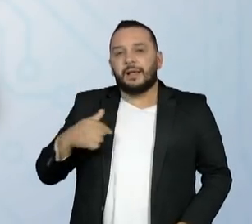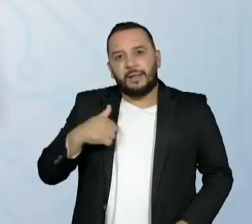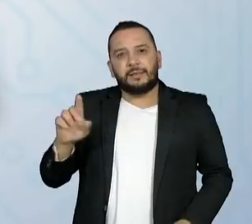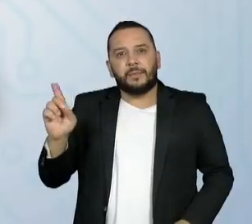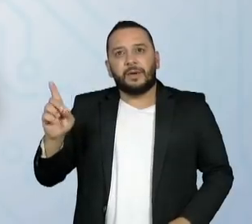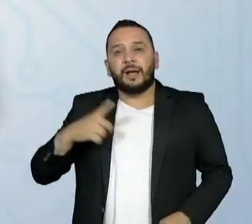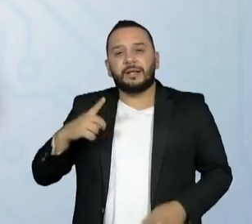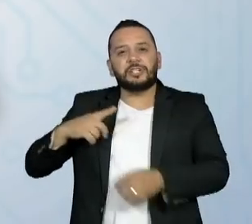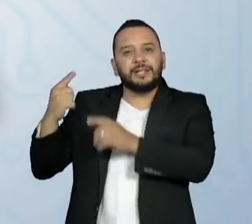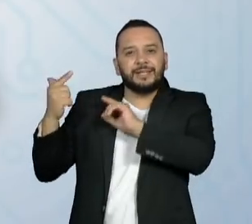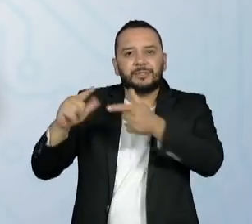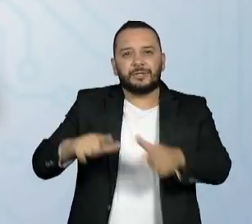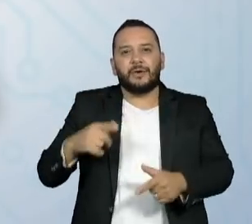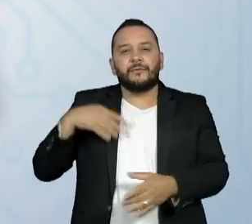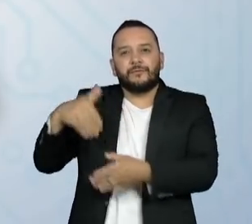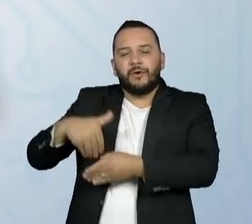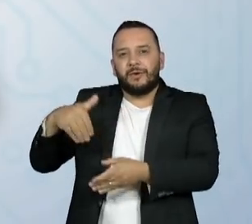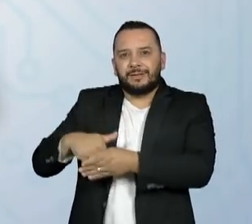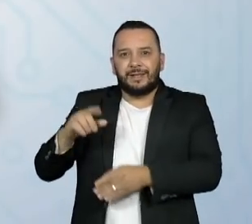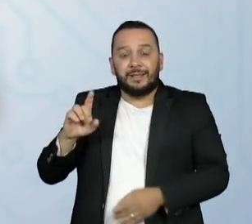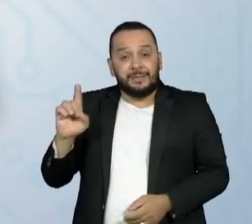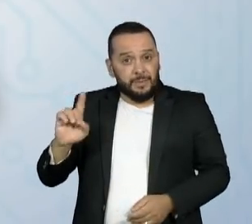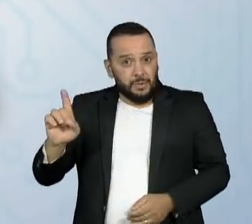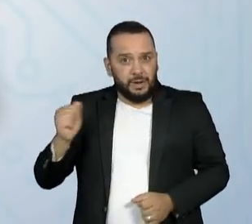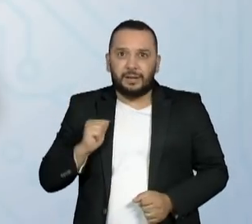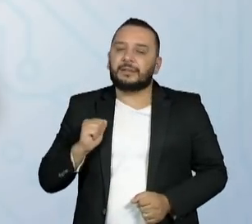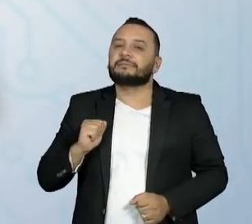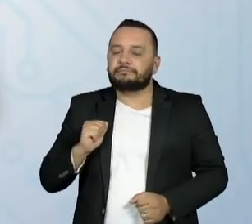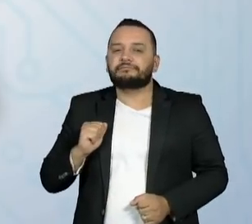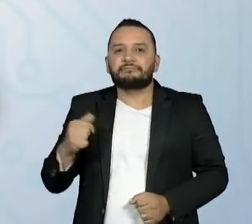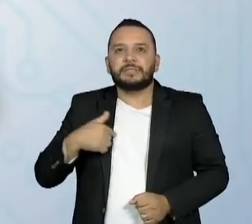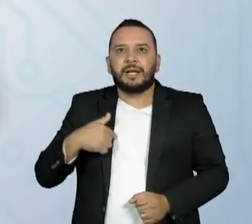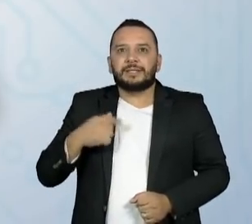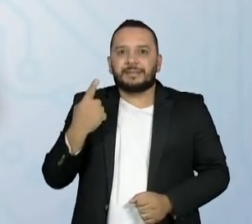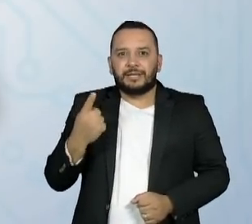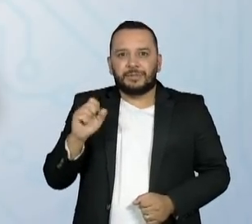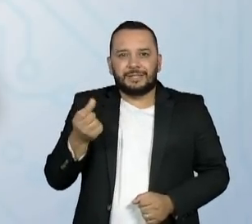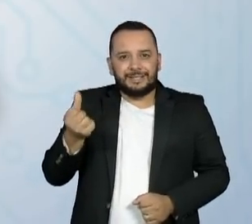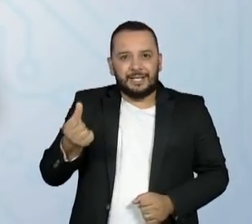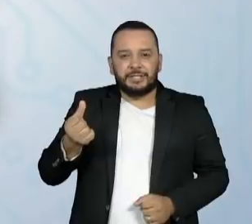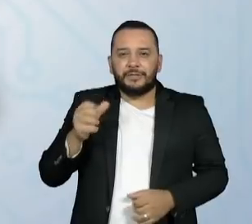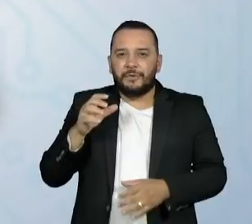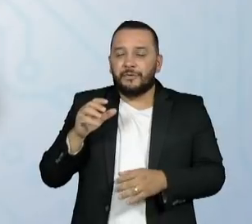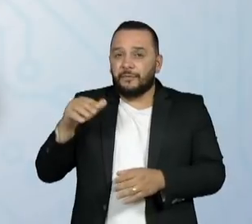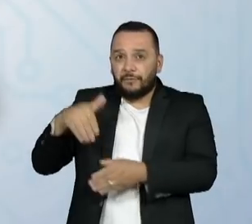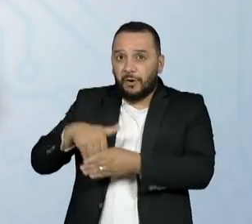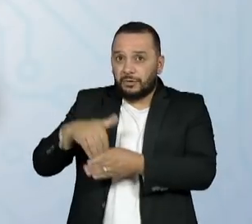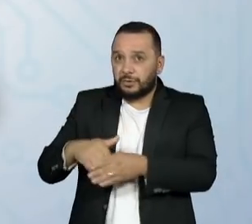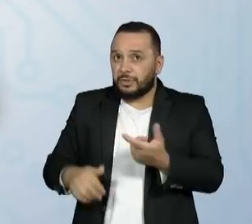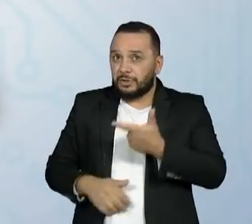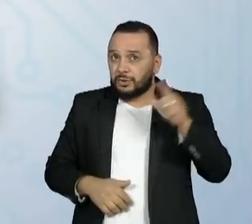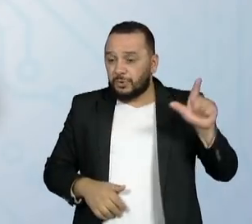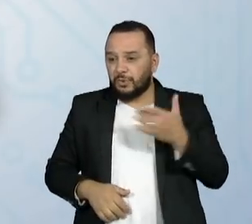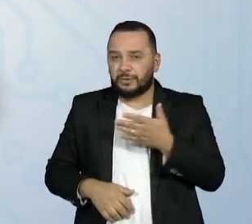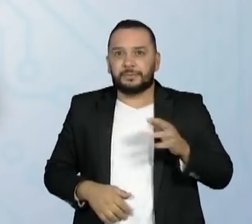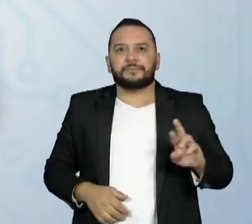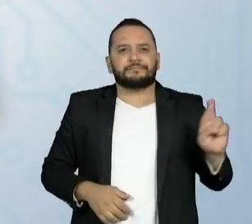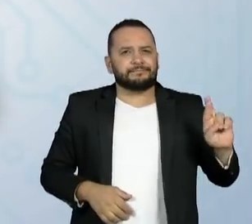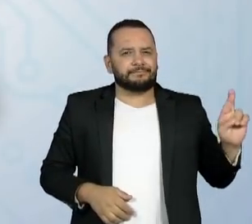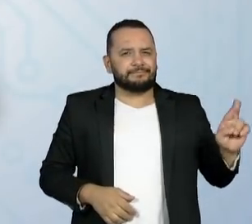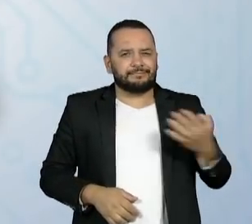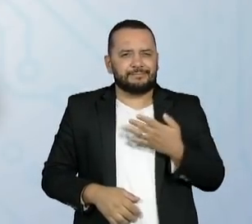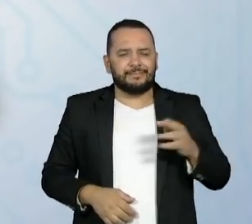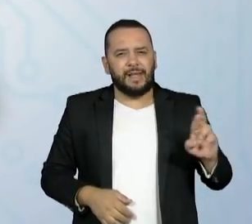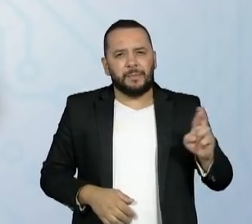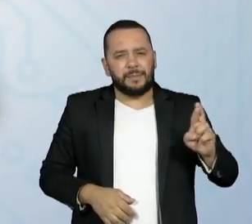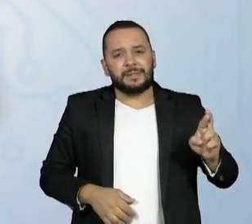tradicionalmente votam em candidatos democratas. Isso garante já no colégio eleitoral 186 votos. E neste outro mapa, a base republicana.